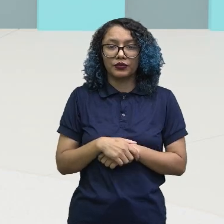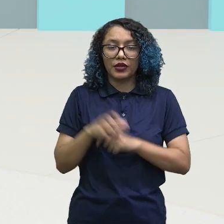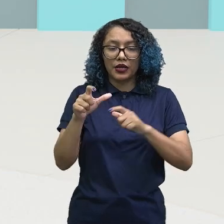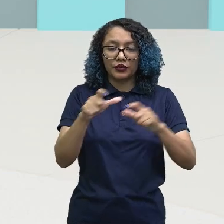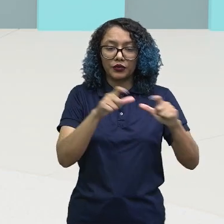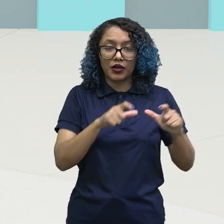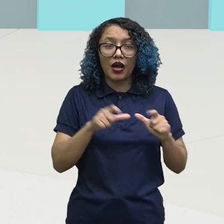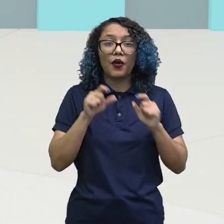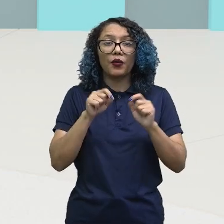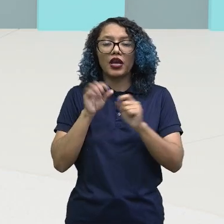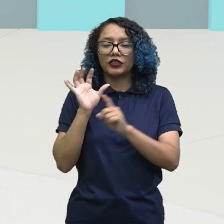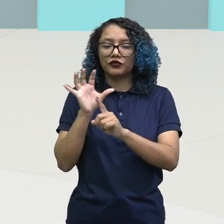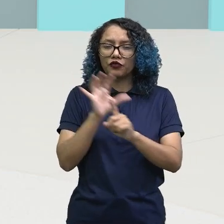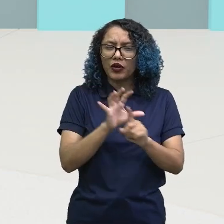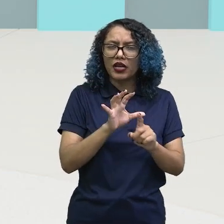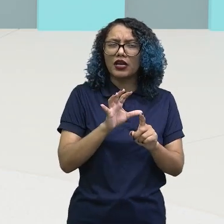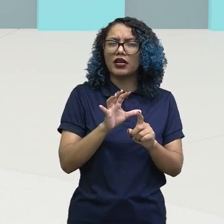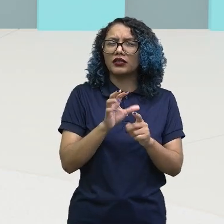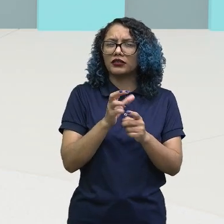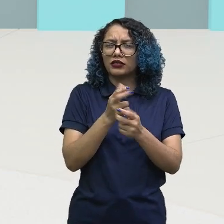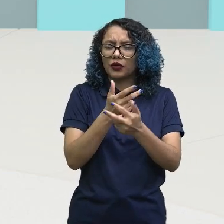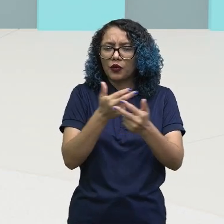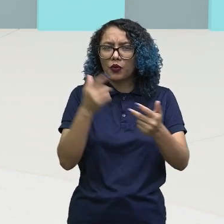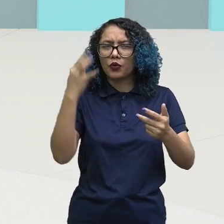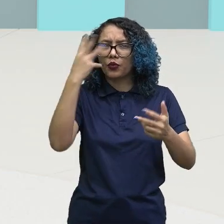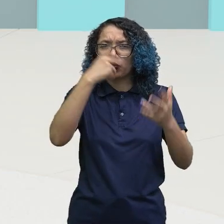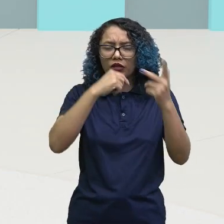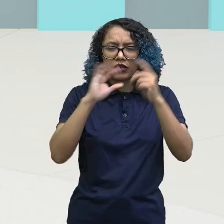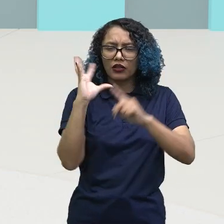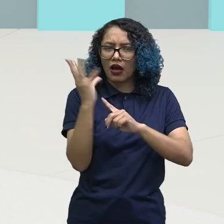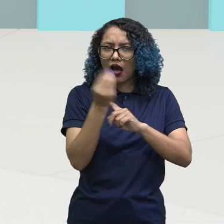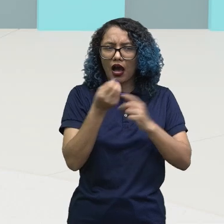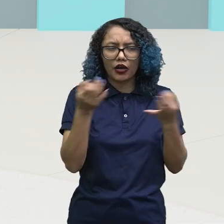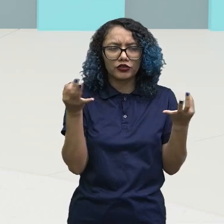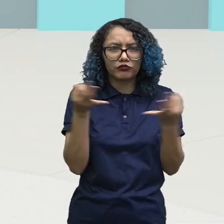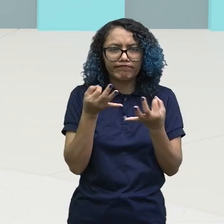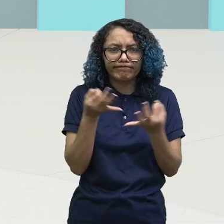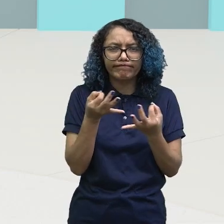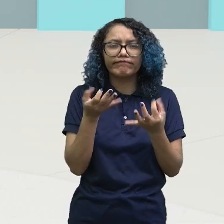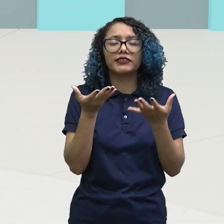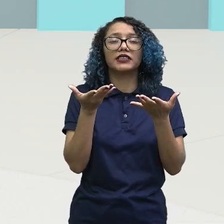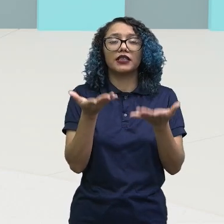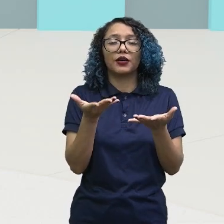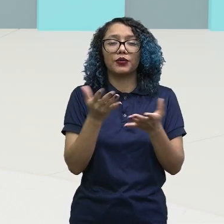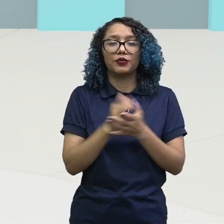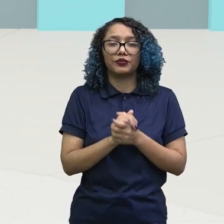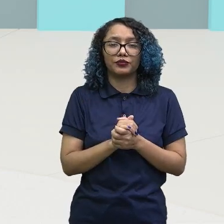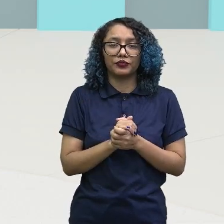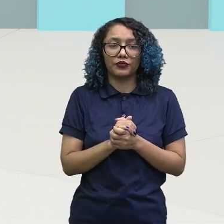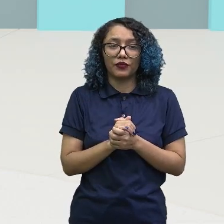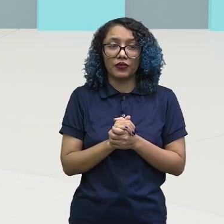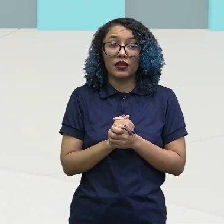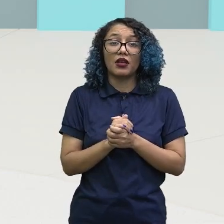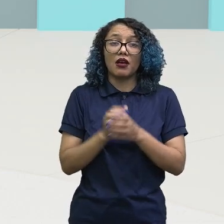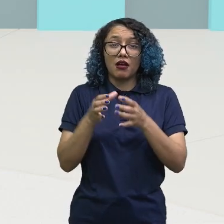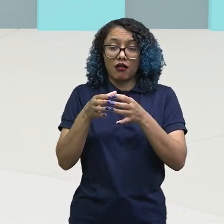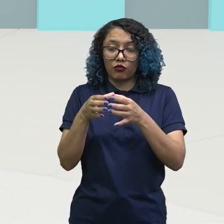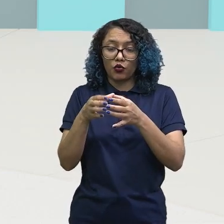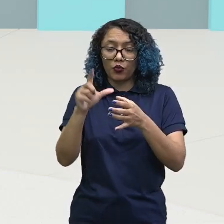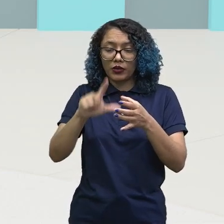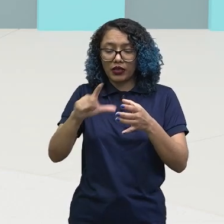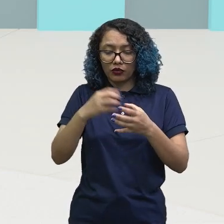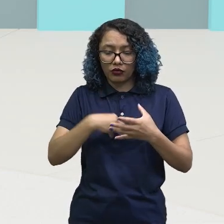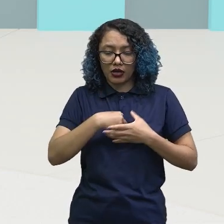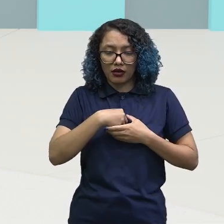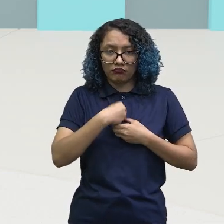inspiração, lugares de beleza, lugares de arte perfeita, a escola literária chamada parnasianismo vai